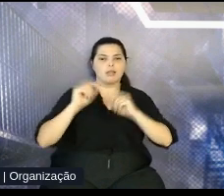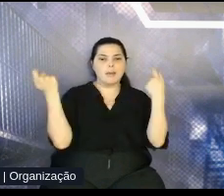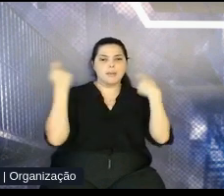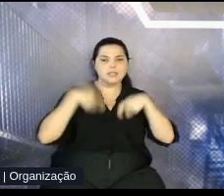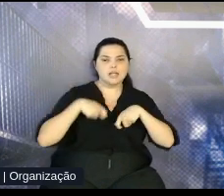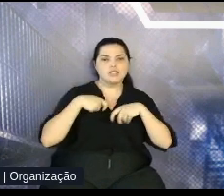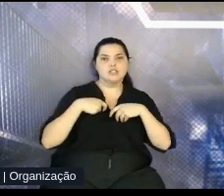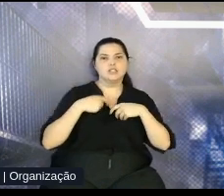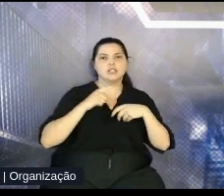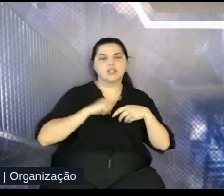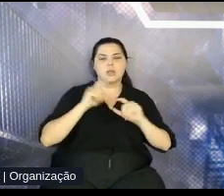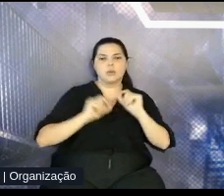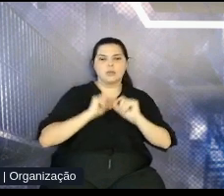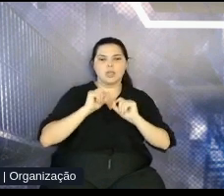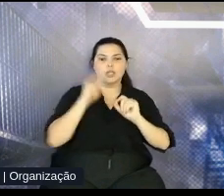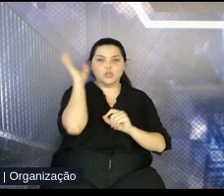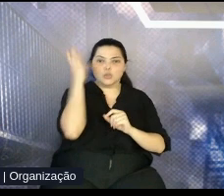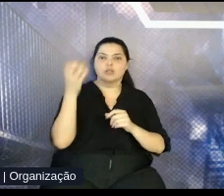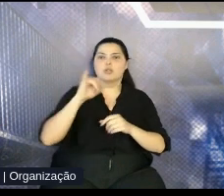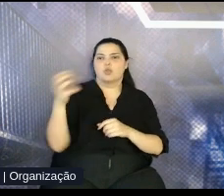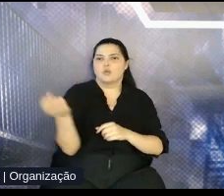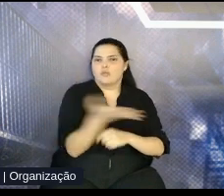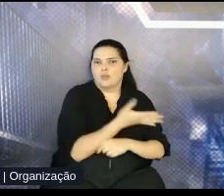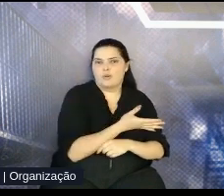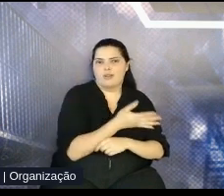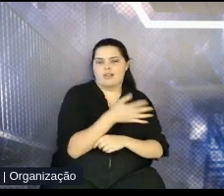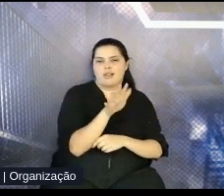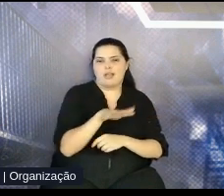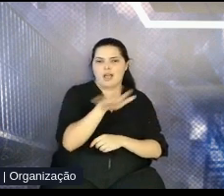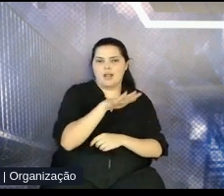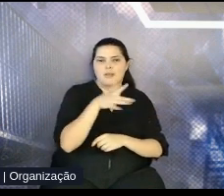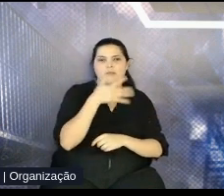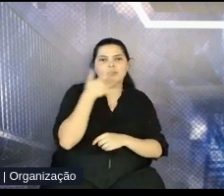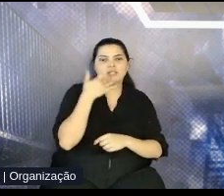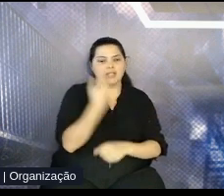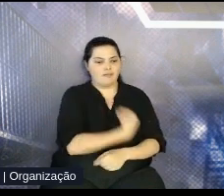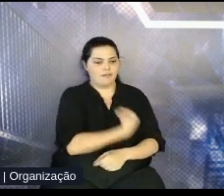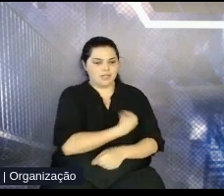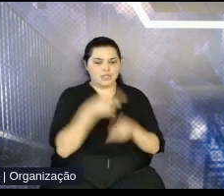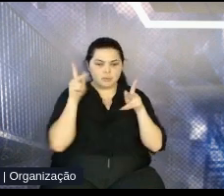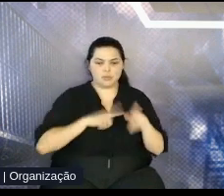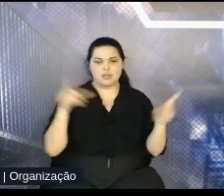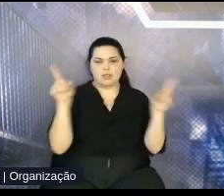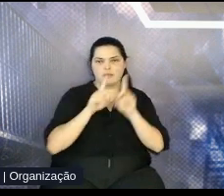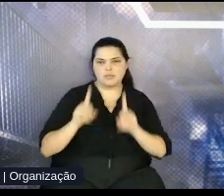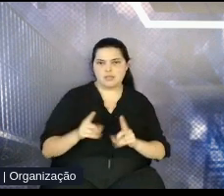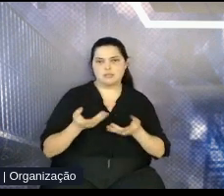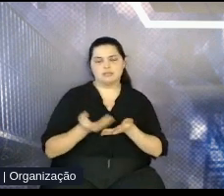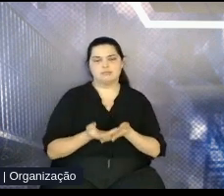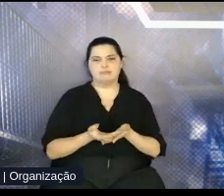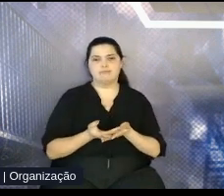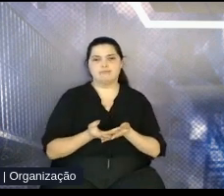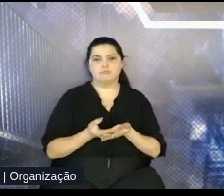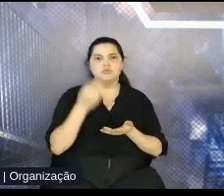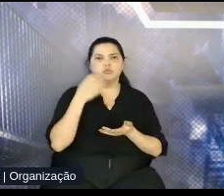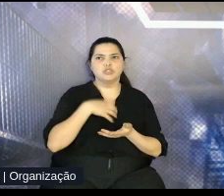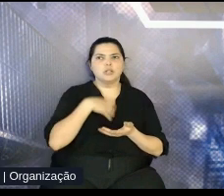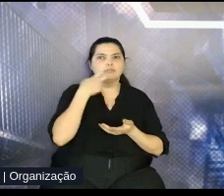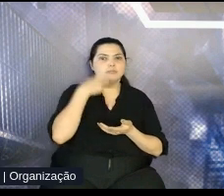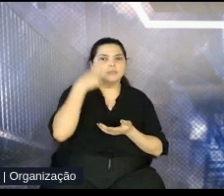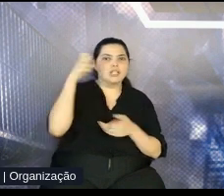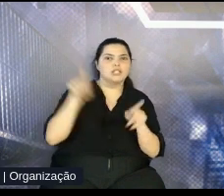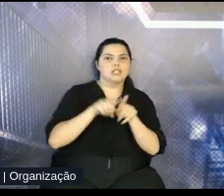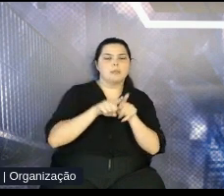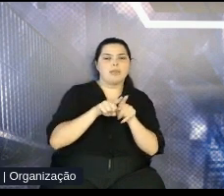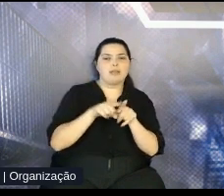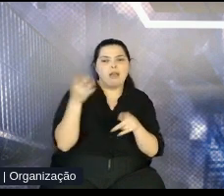oferecer possíveis soluções inovadoras para facilitar o cotidiano de pessoas com deficiência de forma inteligente e